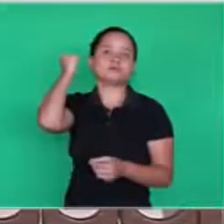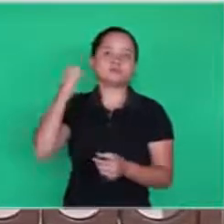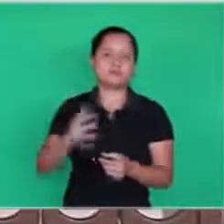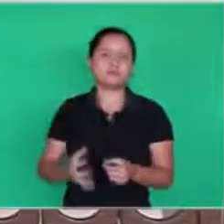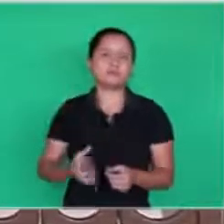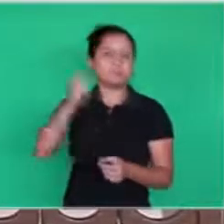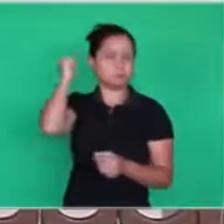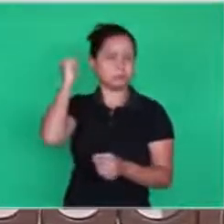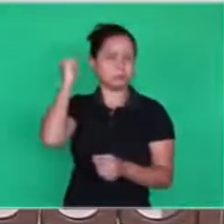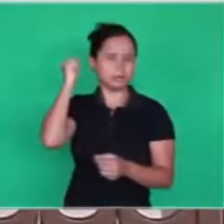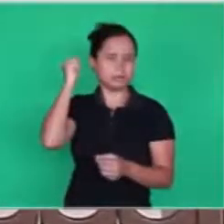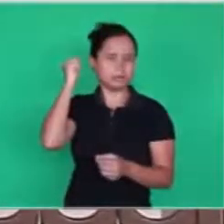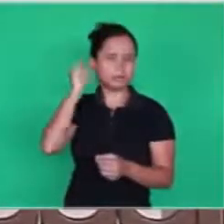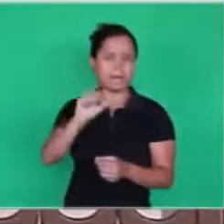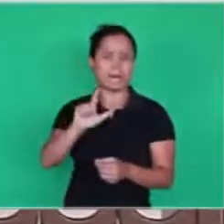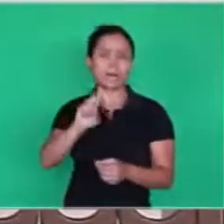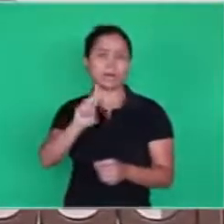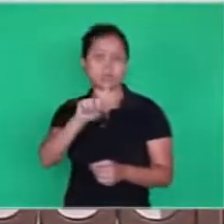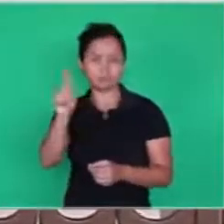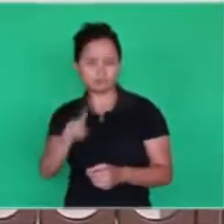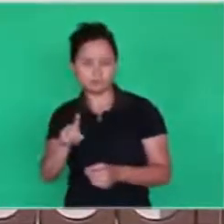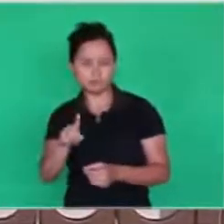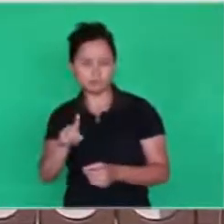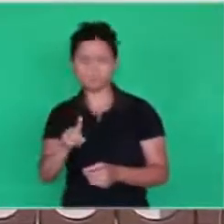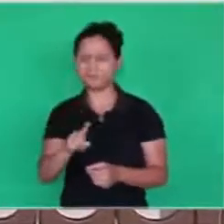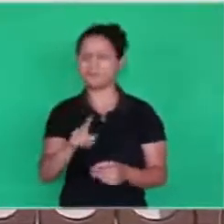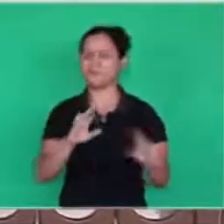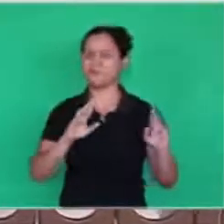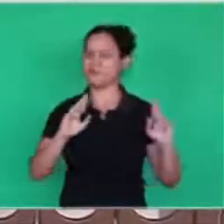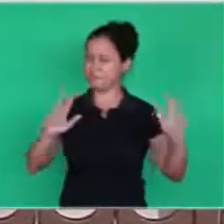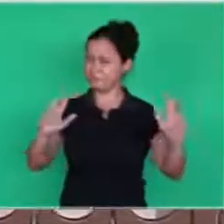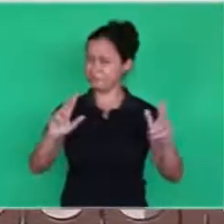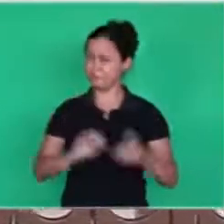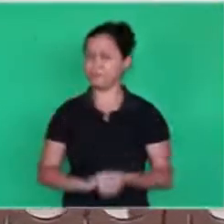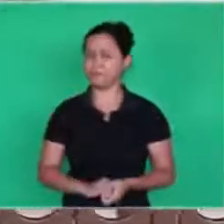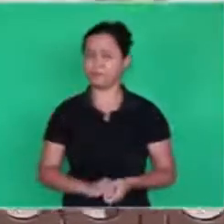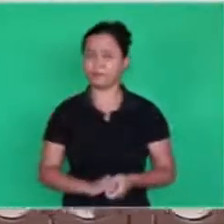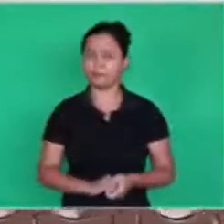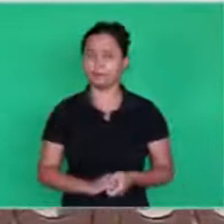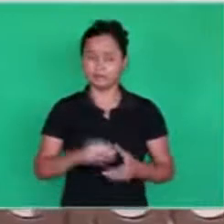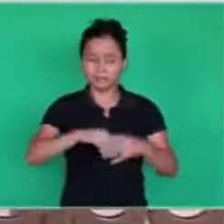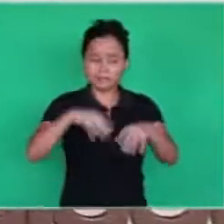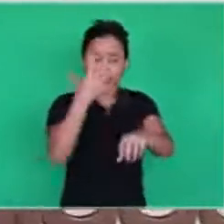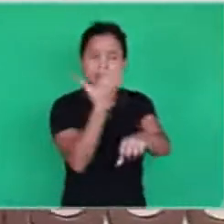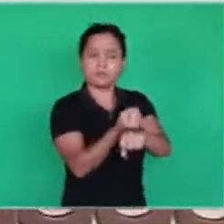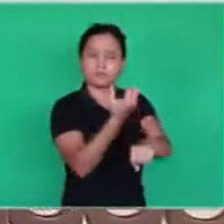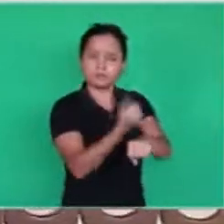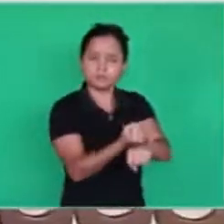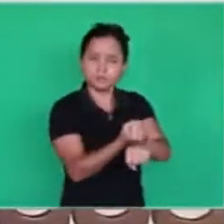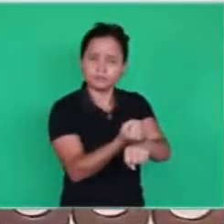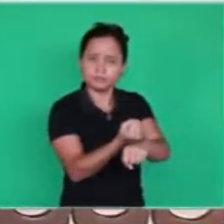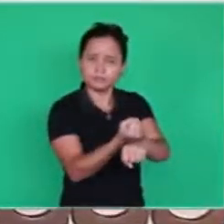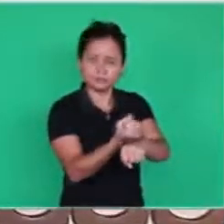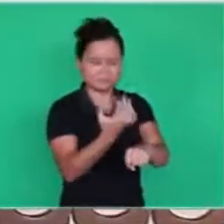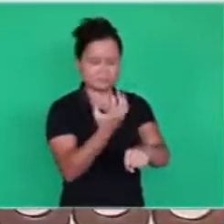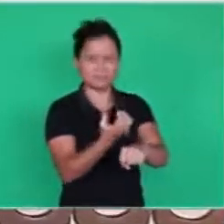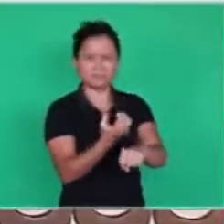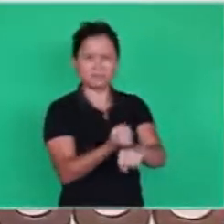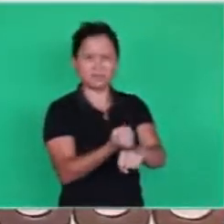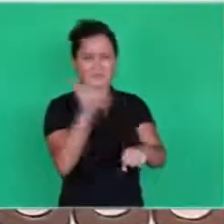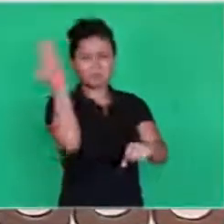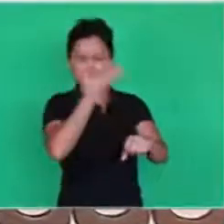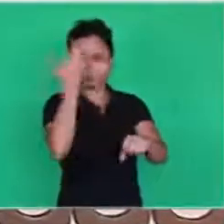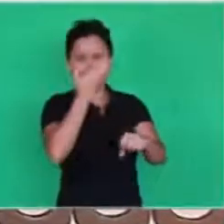da luz? A velocidade que está na matéria. E que matéria? No átomo que ninguém vê. Ninguém